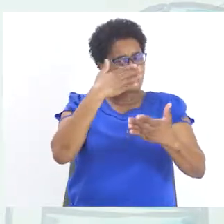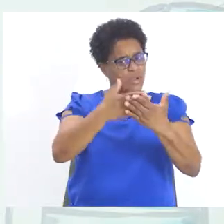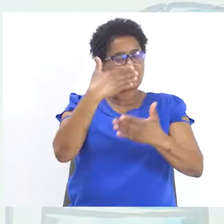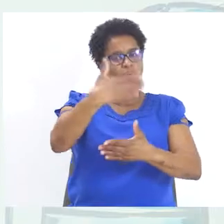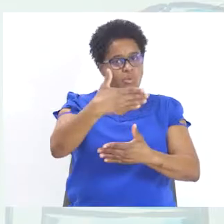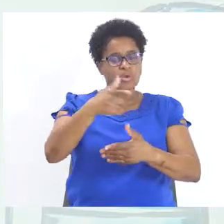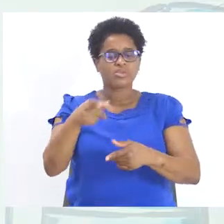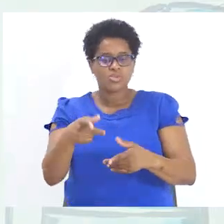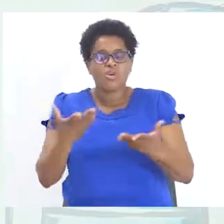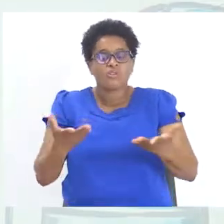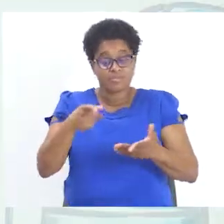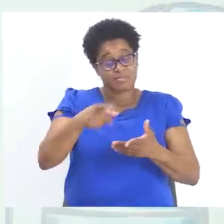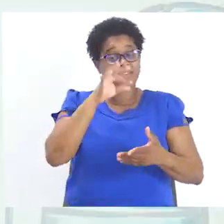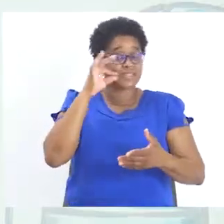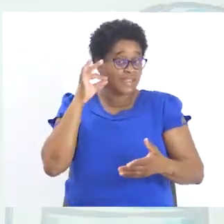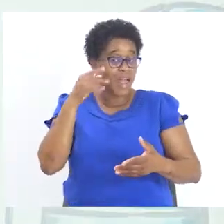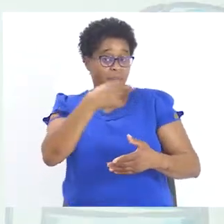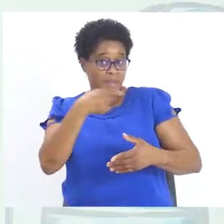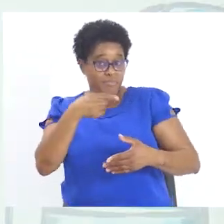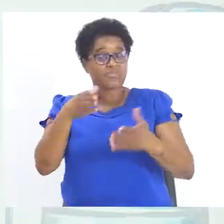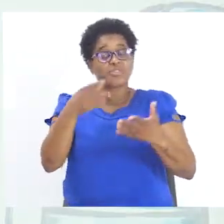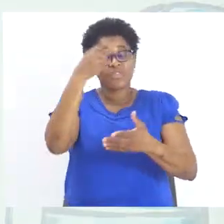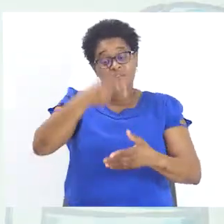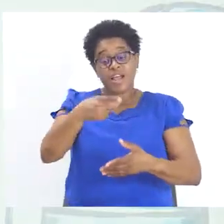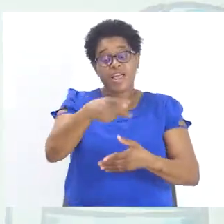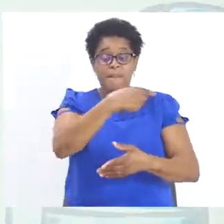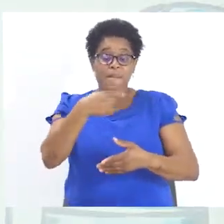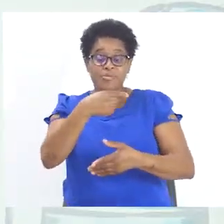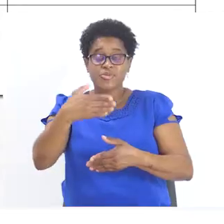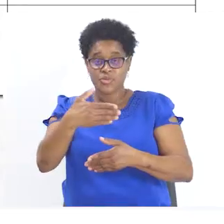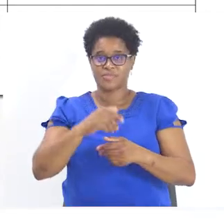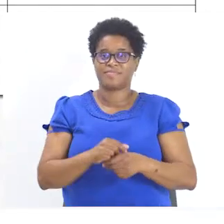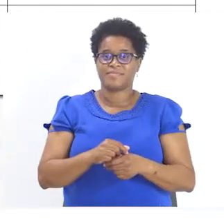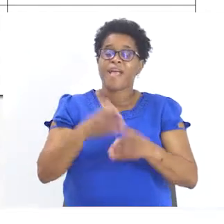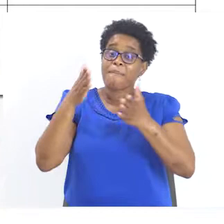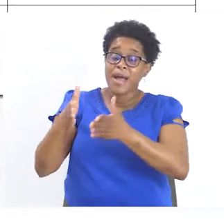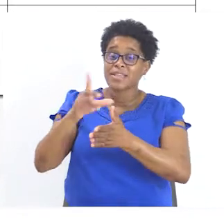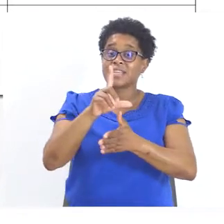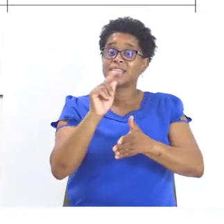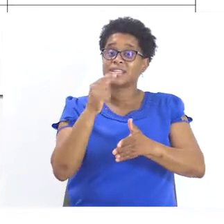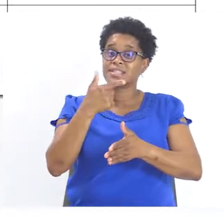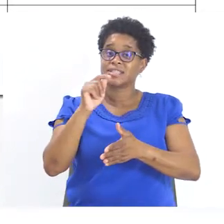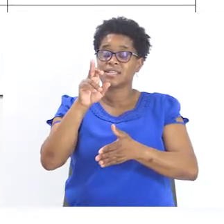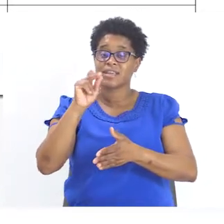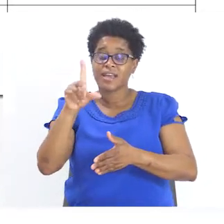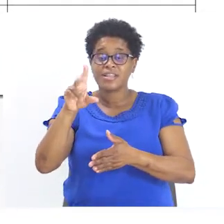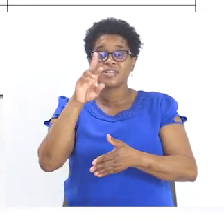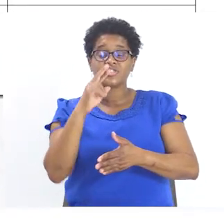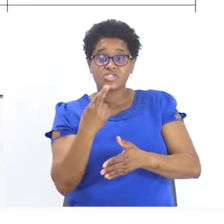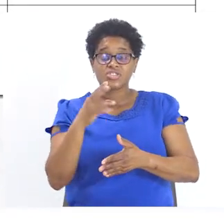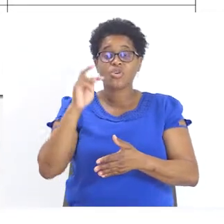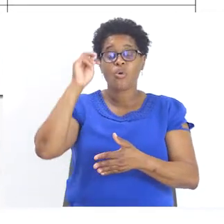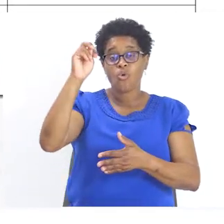sinal menos, então é menos 1. Então o coeficiente é menos 1. Parte literal, x ao cubo, y